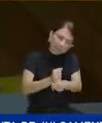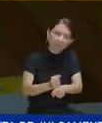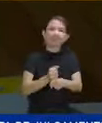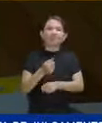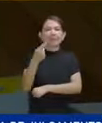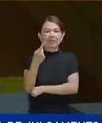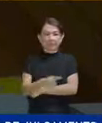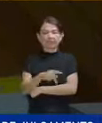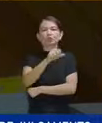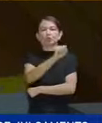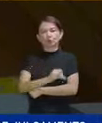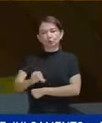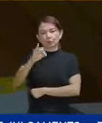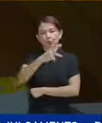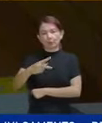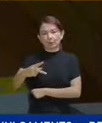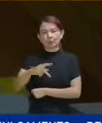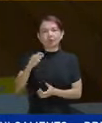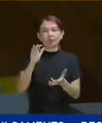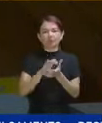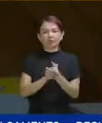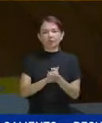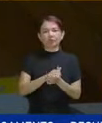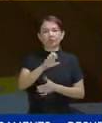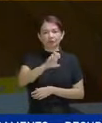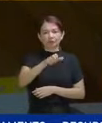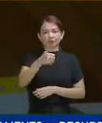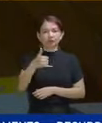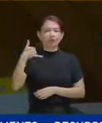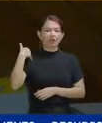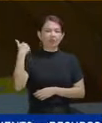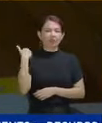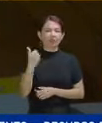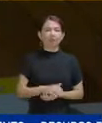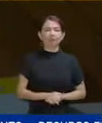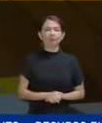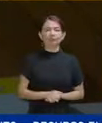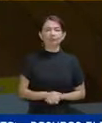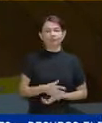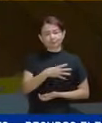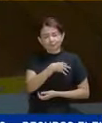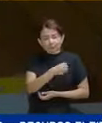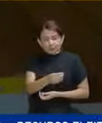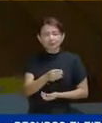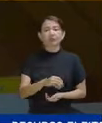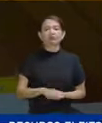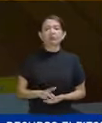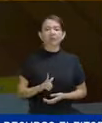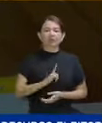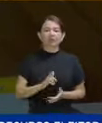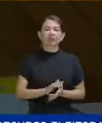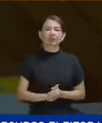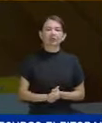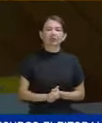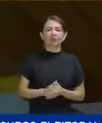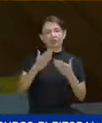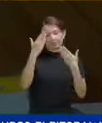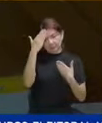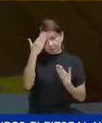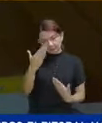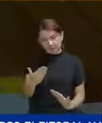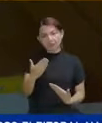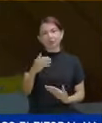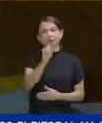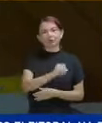frente da delegacia do Oiapoque. Sou casado, tenho 51 anos, tenho 2 filhos, agradeço demais ao povo do Oiapoque pela oportunidade de ter